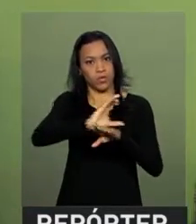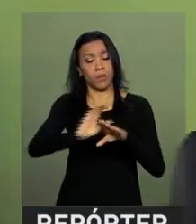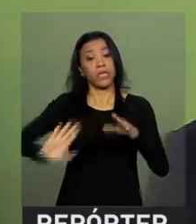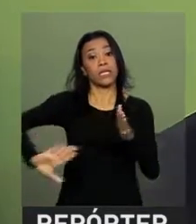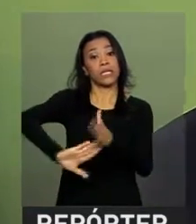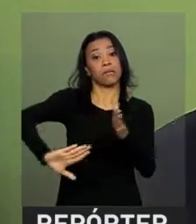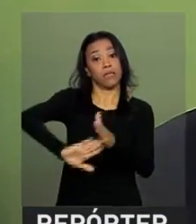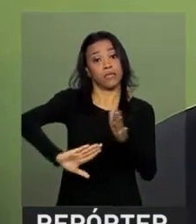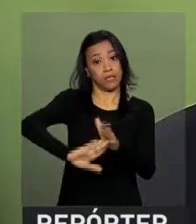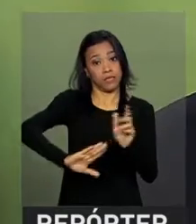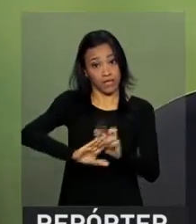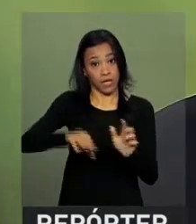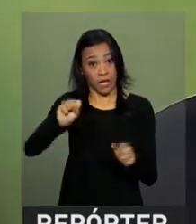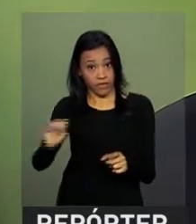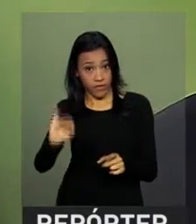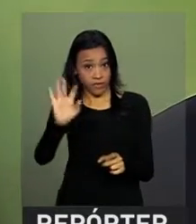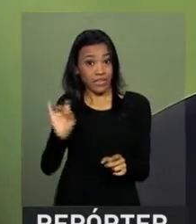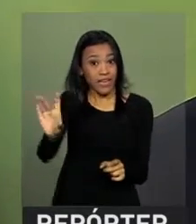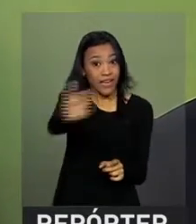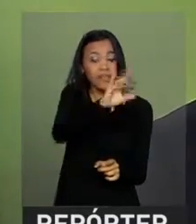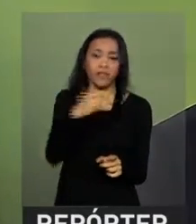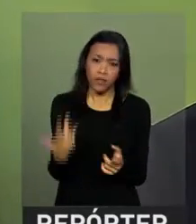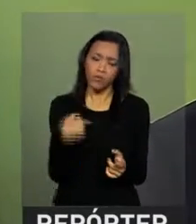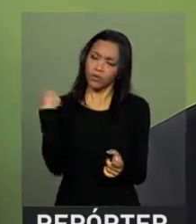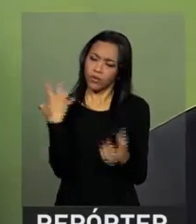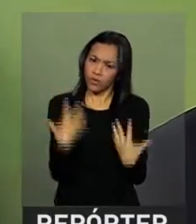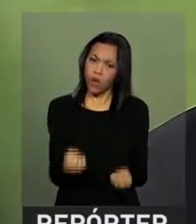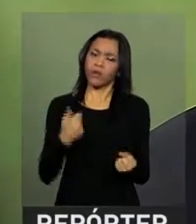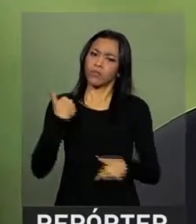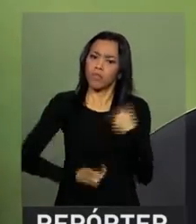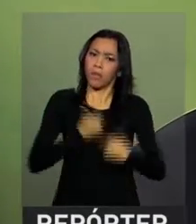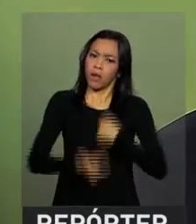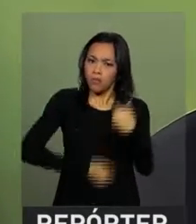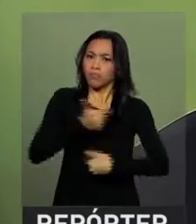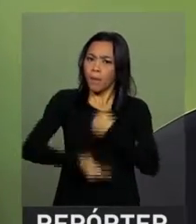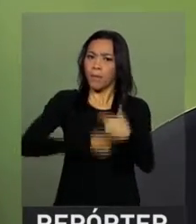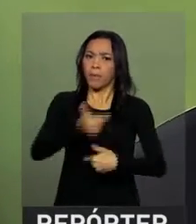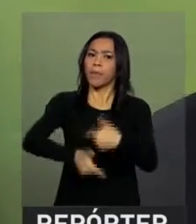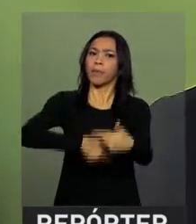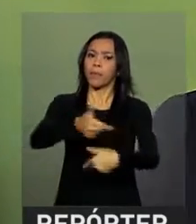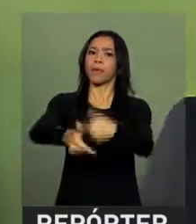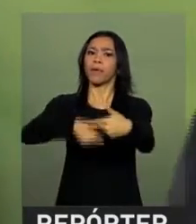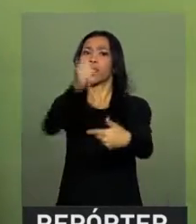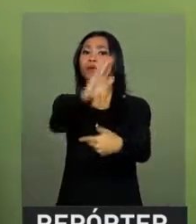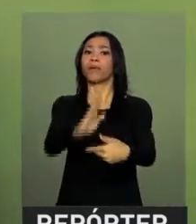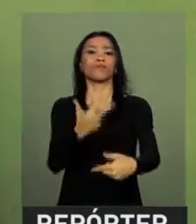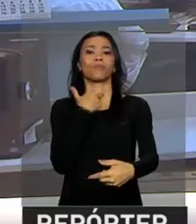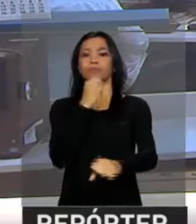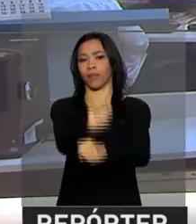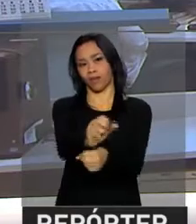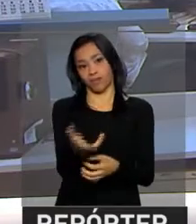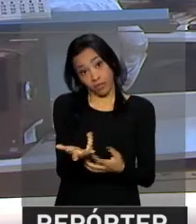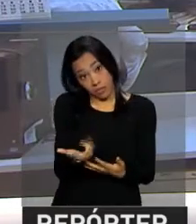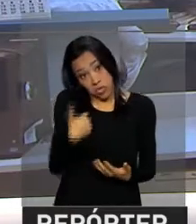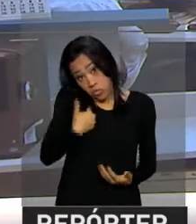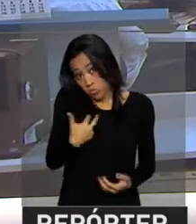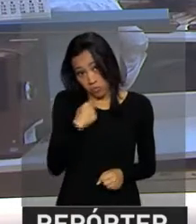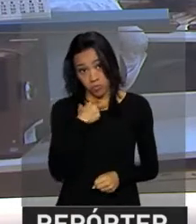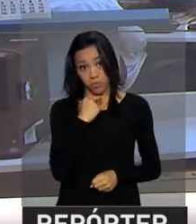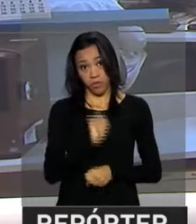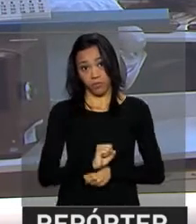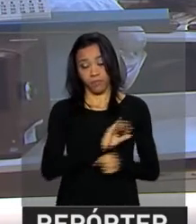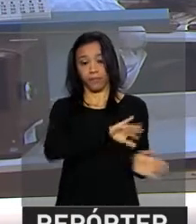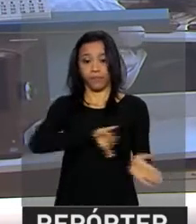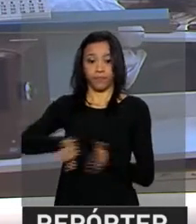inflação de cada ano. Enfim, estamos trabalhando de uma maneira que, digamos assim, O Brasil não pode parar, portanto, eu também não posso.